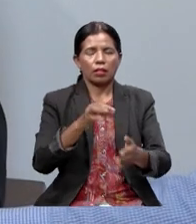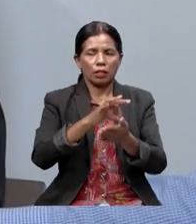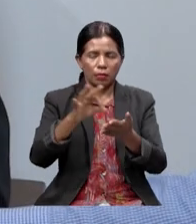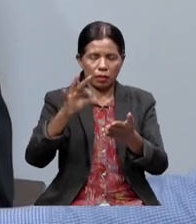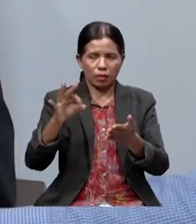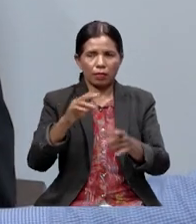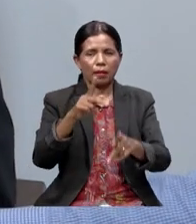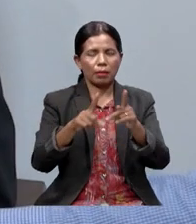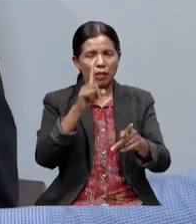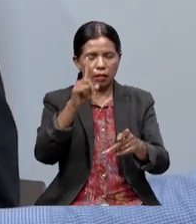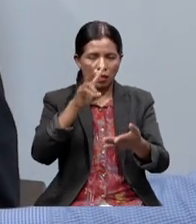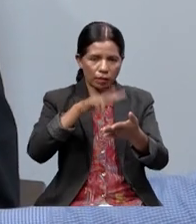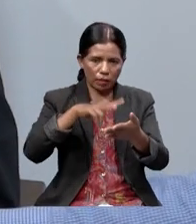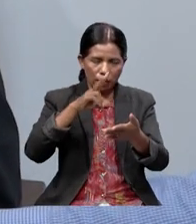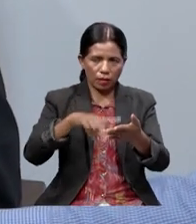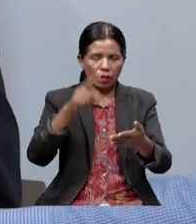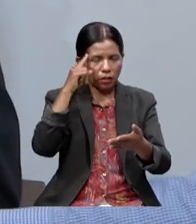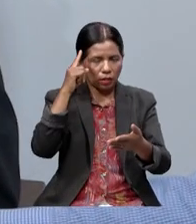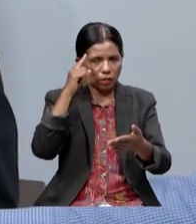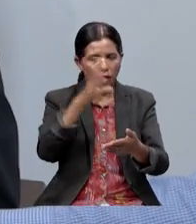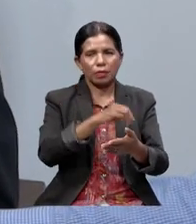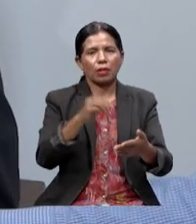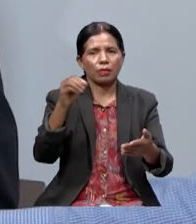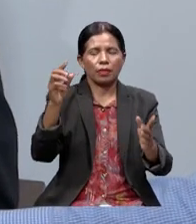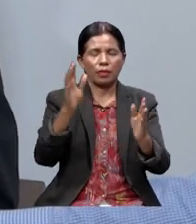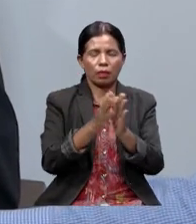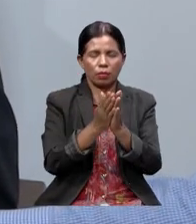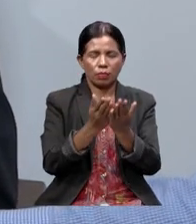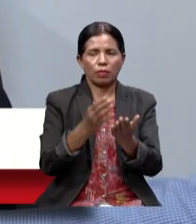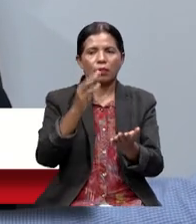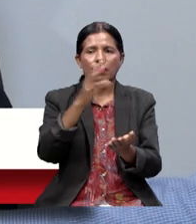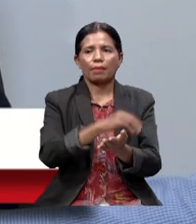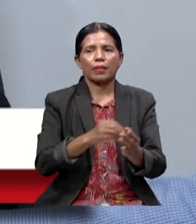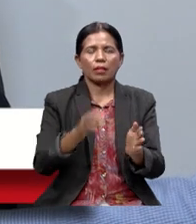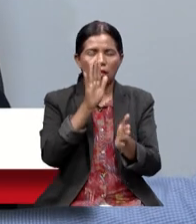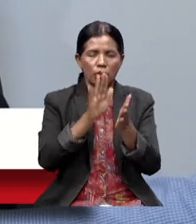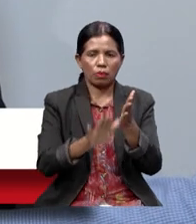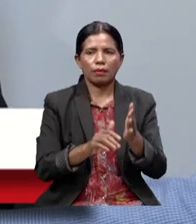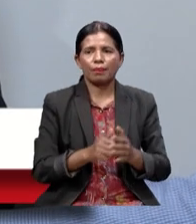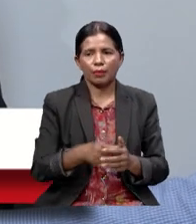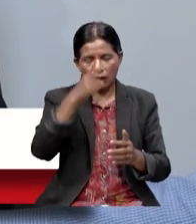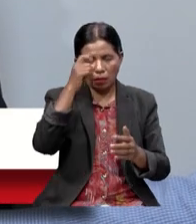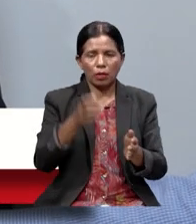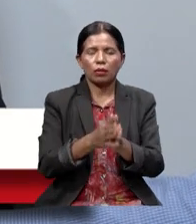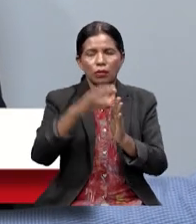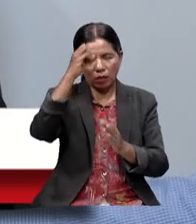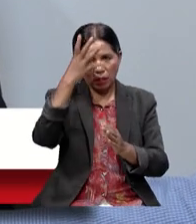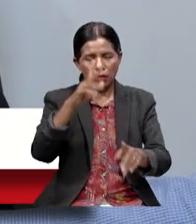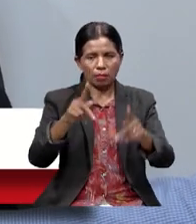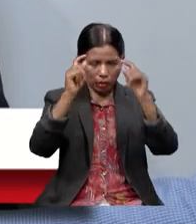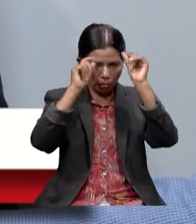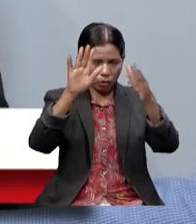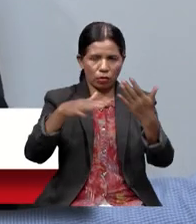pessoal, a tu lê, a tu medita, a tu contempla a Bíblia Sagrada, né? Sim, menos ela. Também é muito graça a Timor-oan,